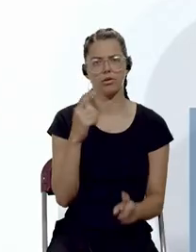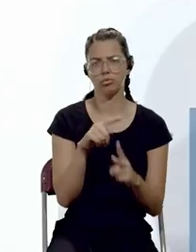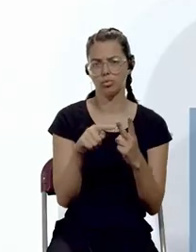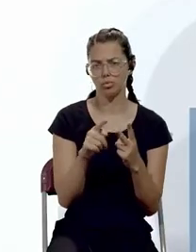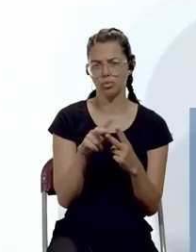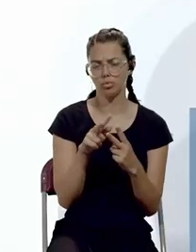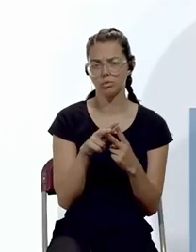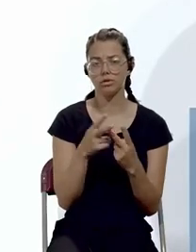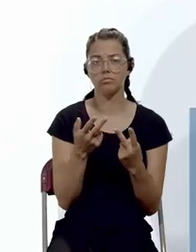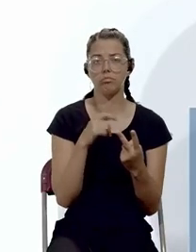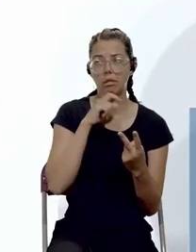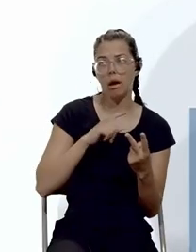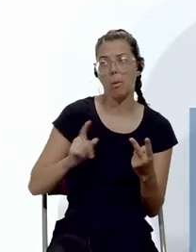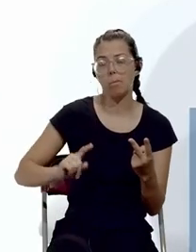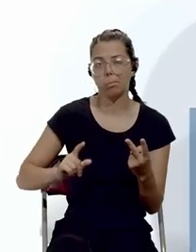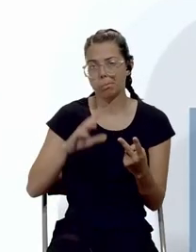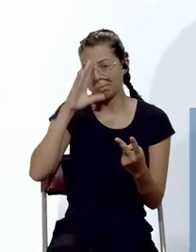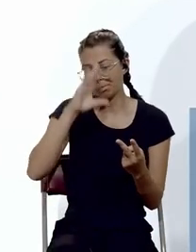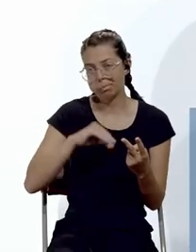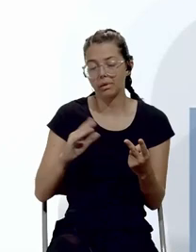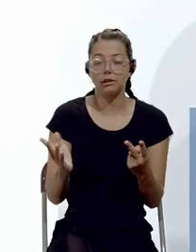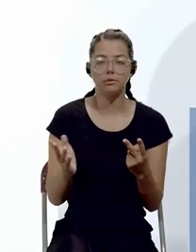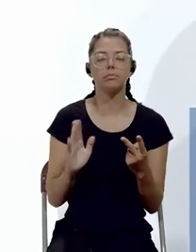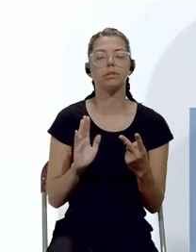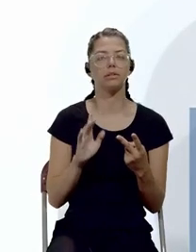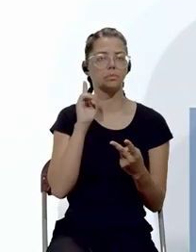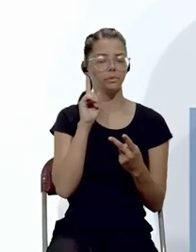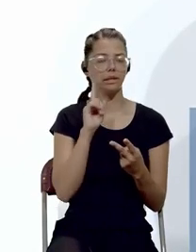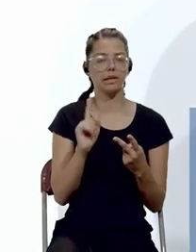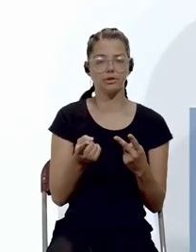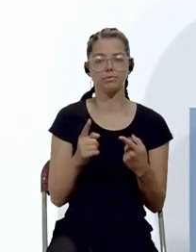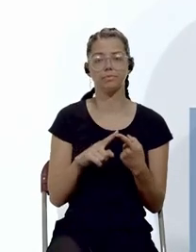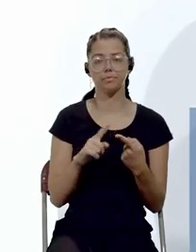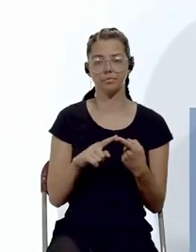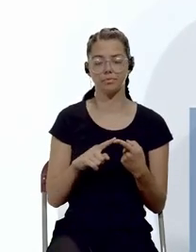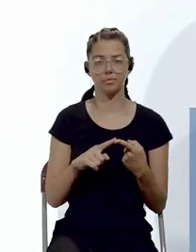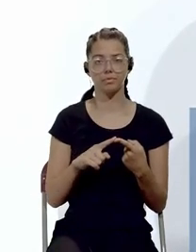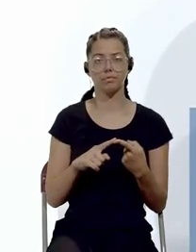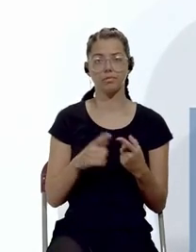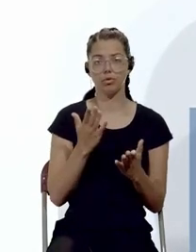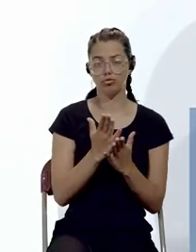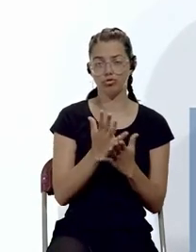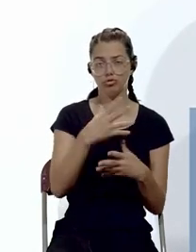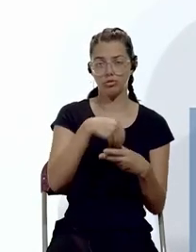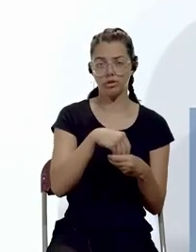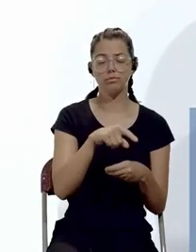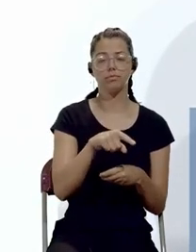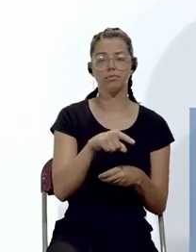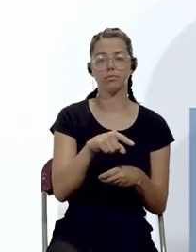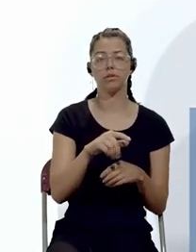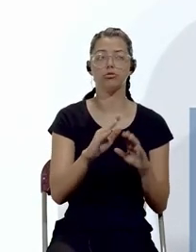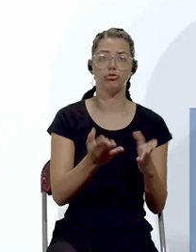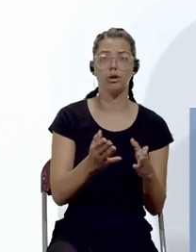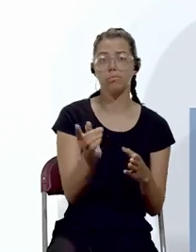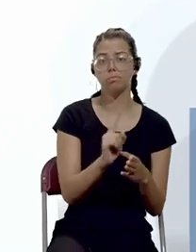se são muito viáveis ou não, mas eu acho que uma coisa que talvez fosse importante era ter na escola, e não sei se isto já existe,